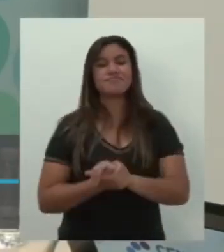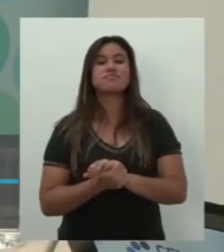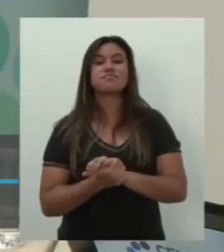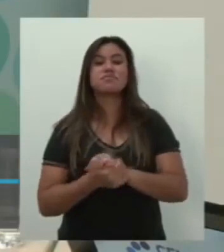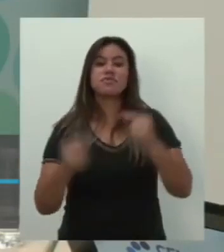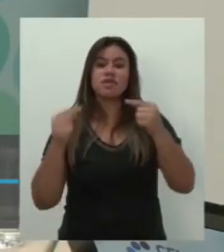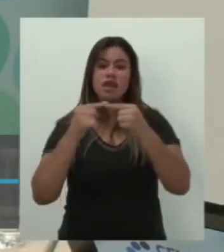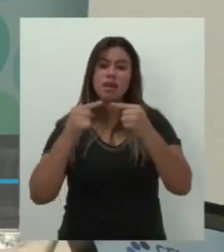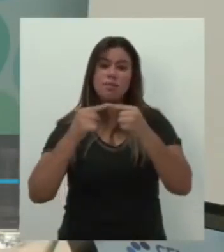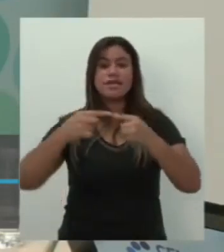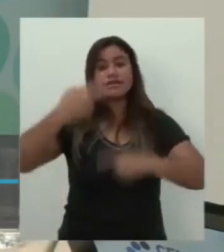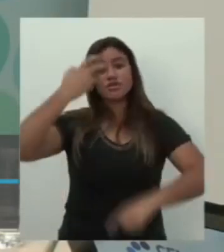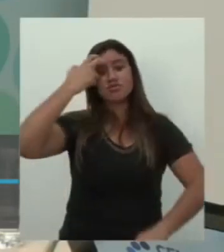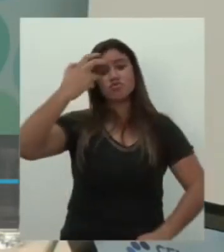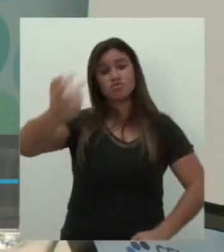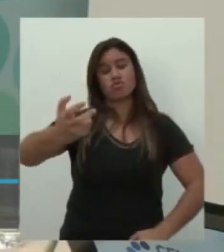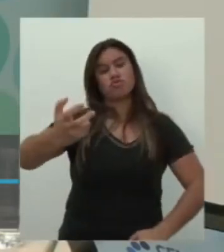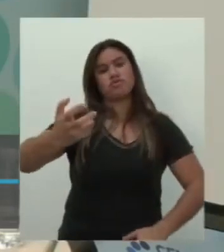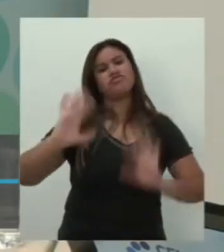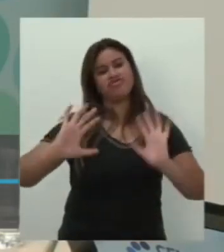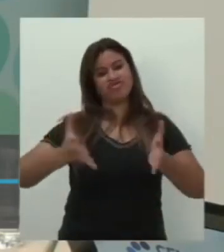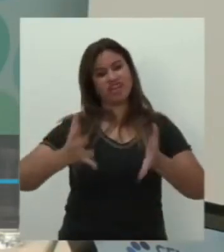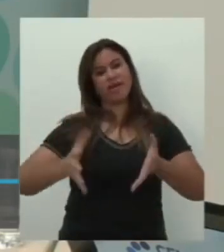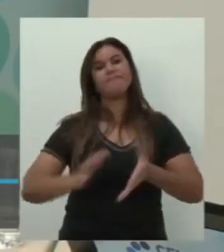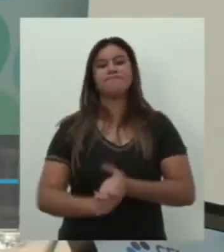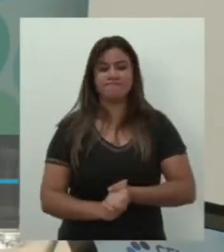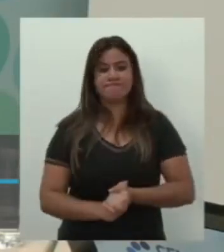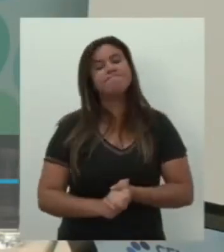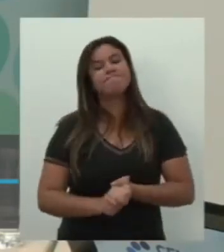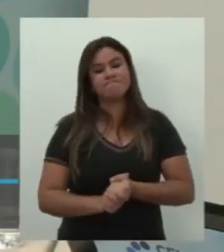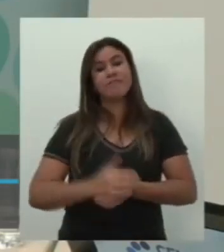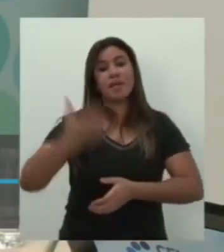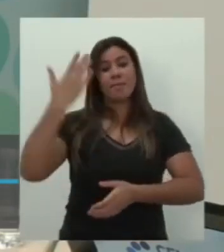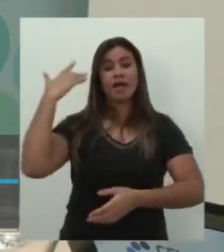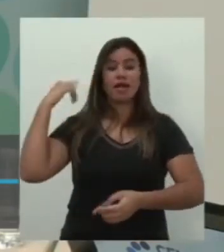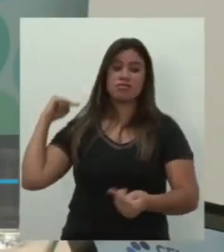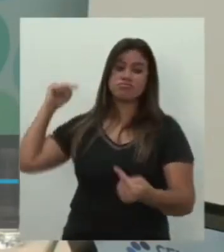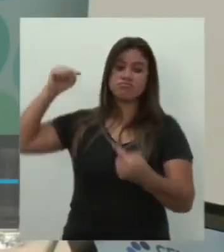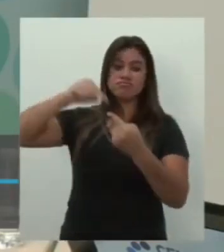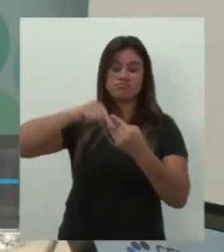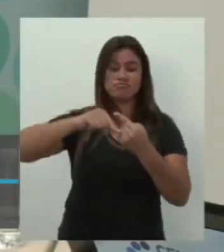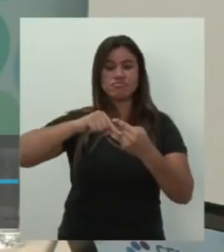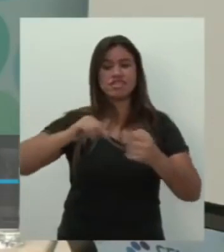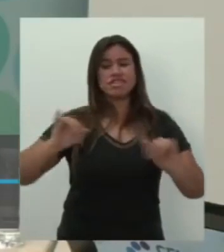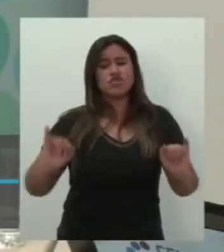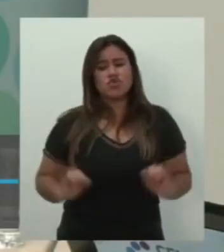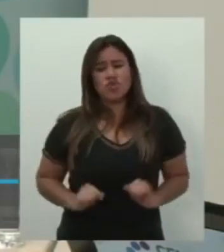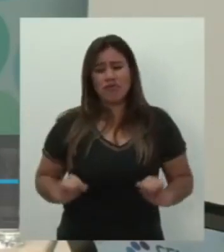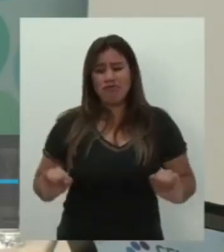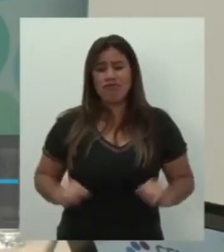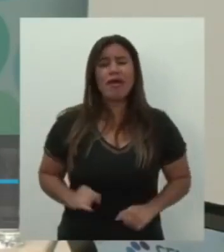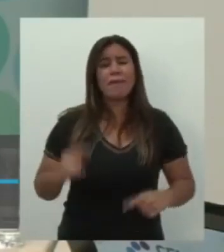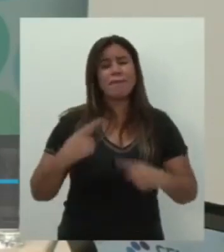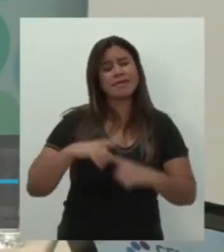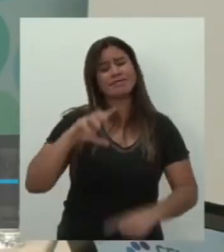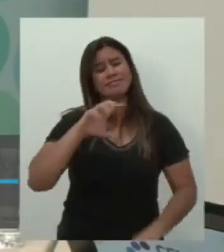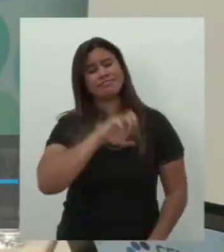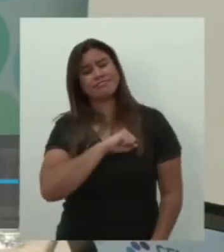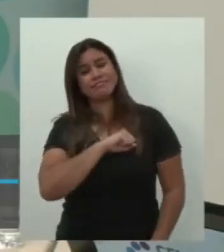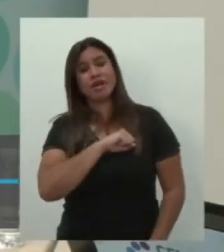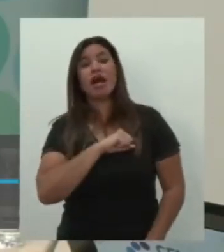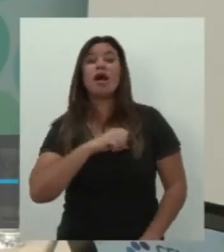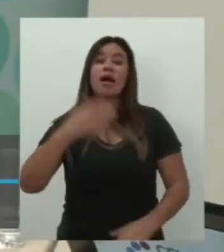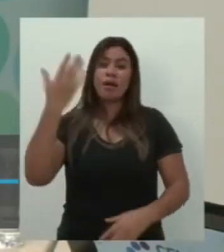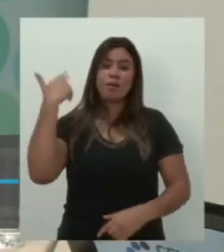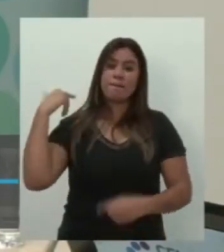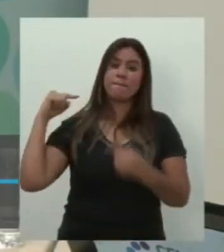na nossa cultura, faz parte do nosso passado histórico, sofrer por amor nas canções, né?